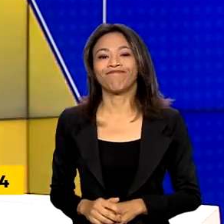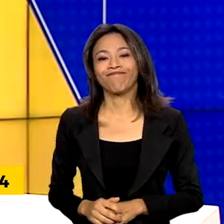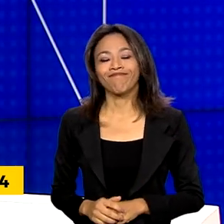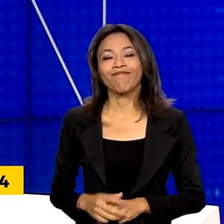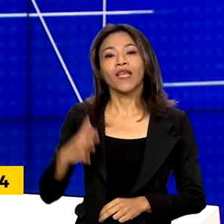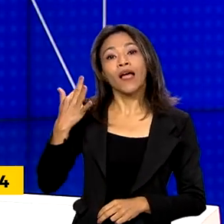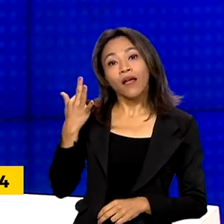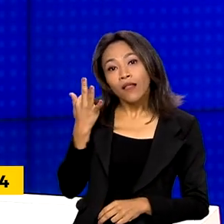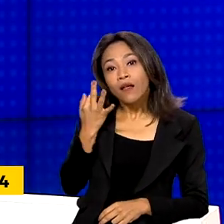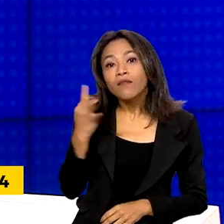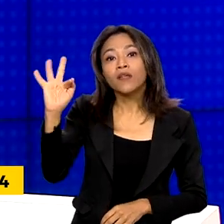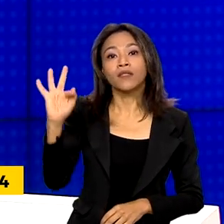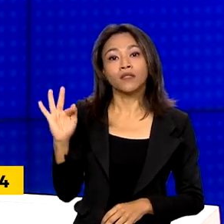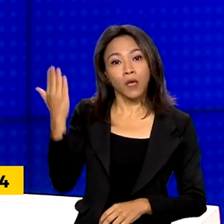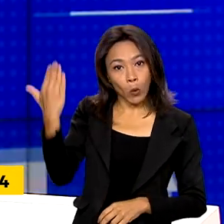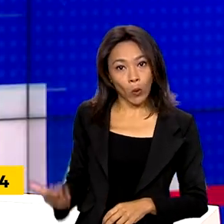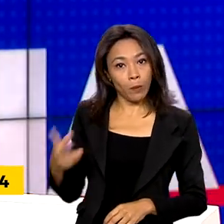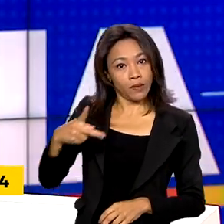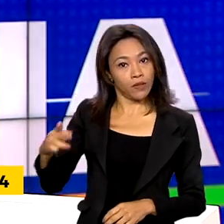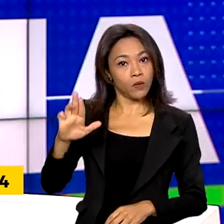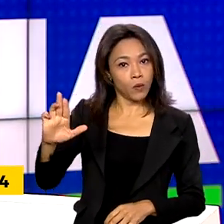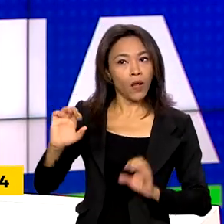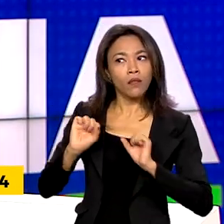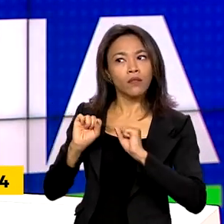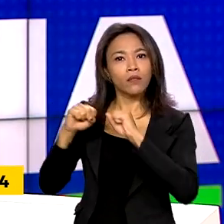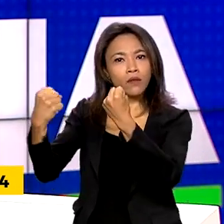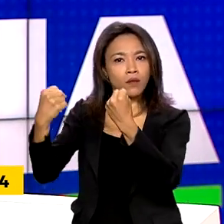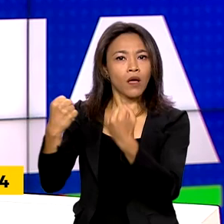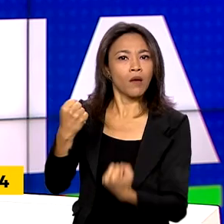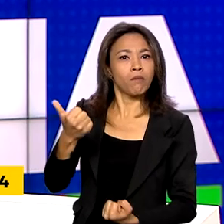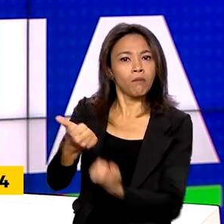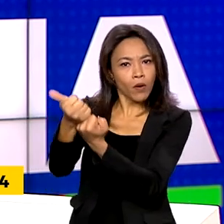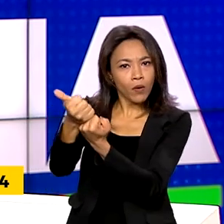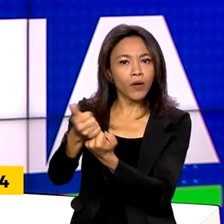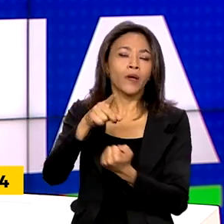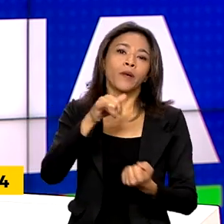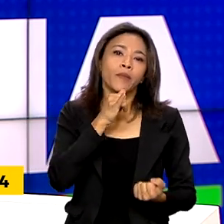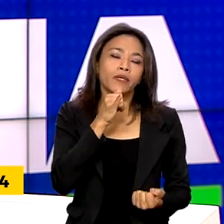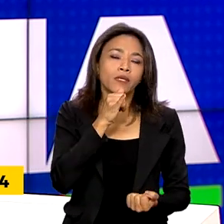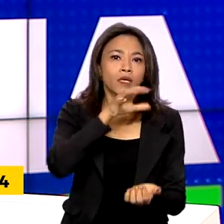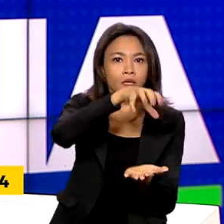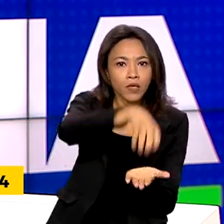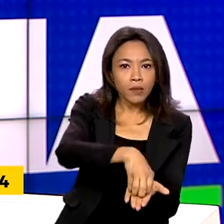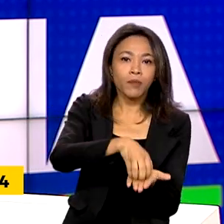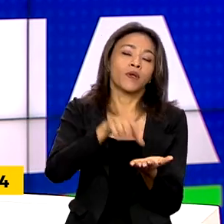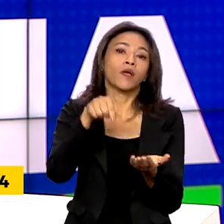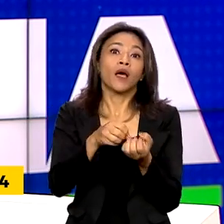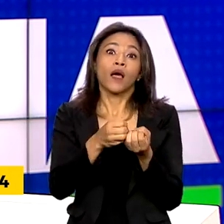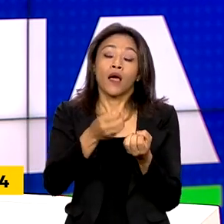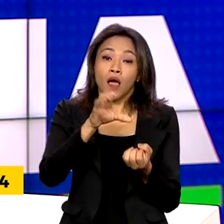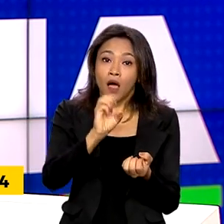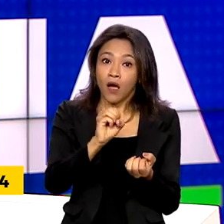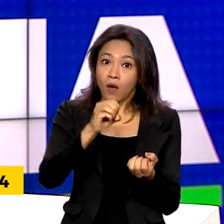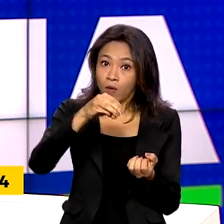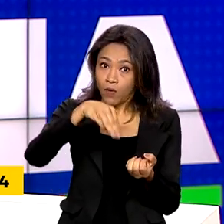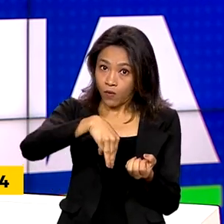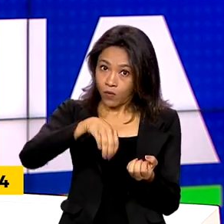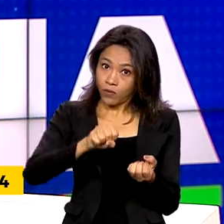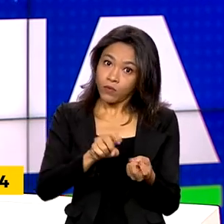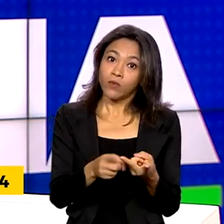Na França, o presidente Lula defendeu que instituições internacionais, como as Nações Unidas e o FMI, precisam passar